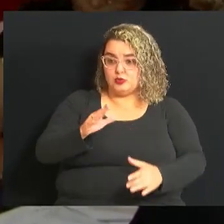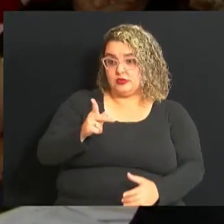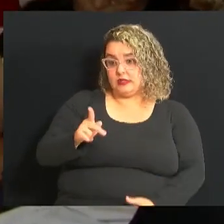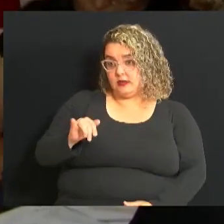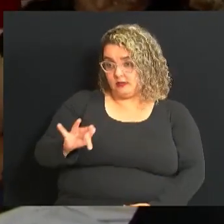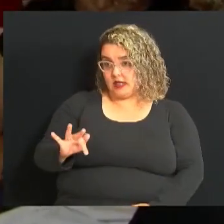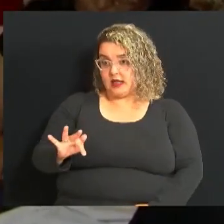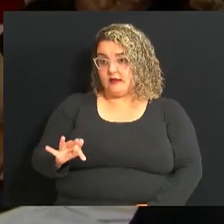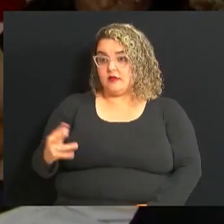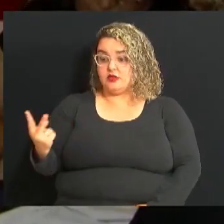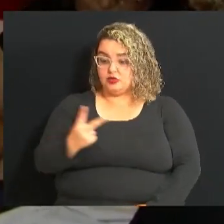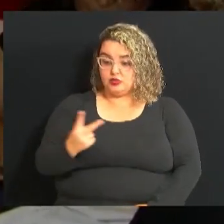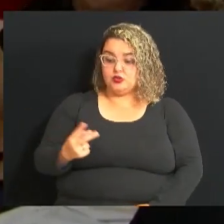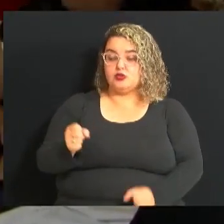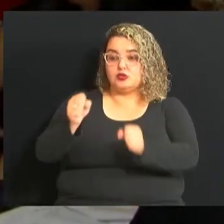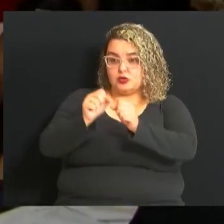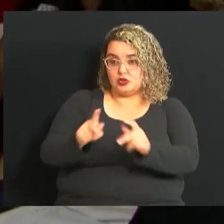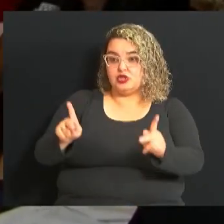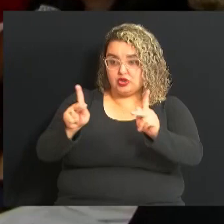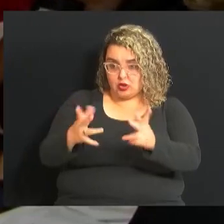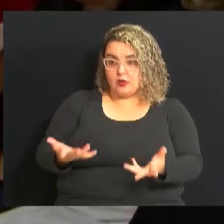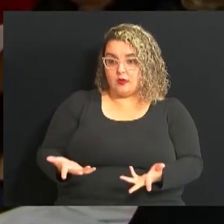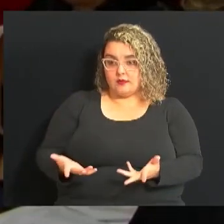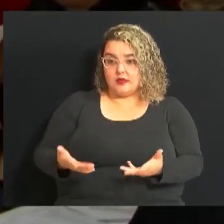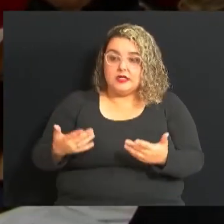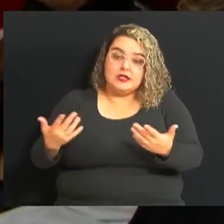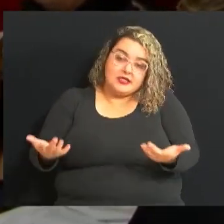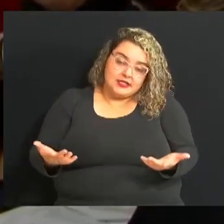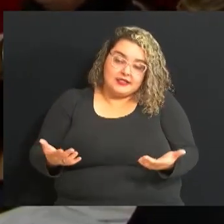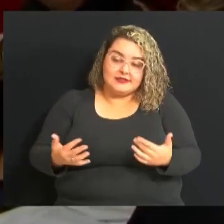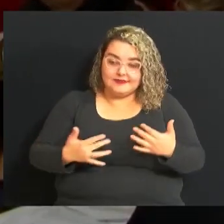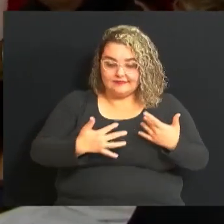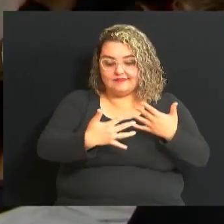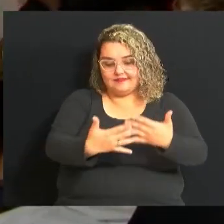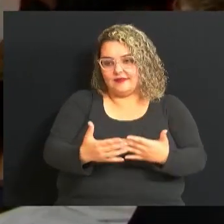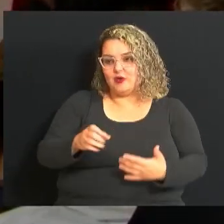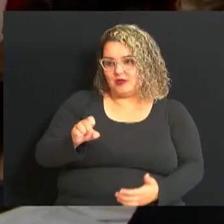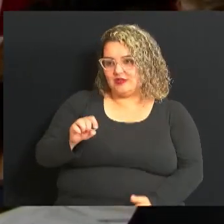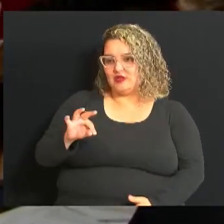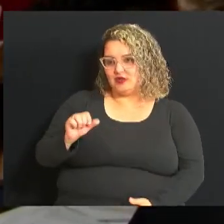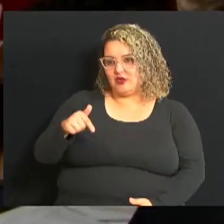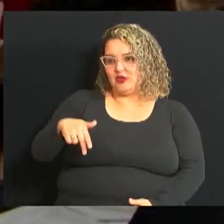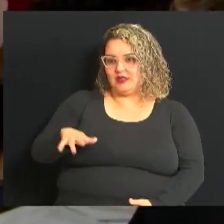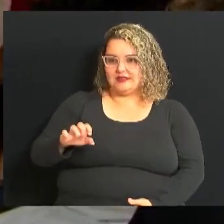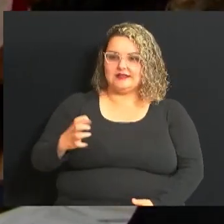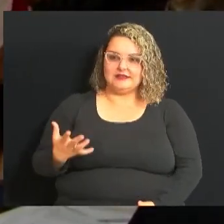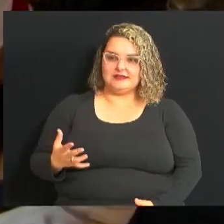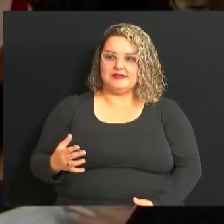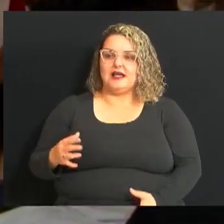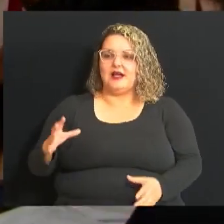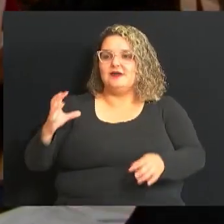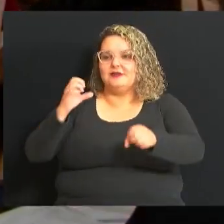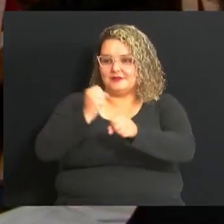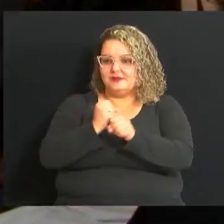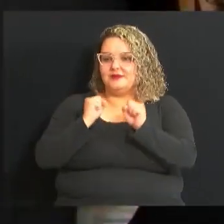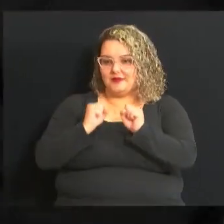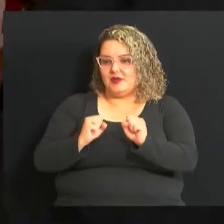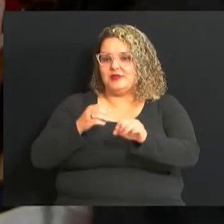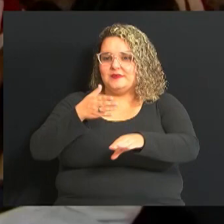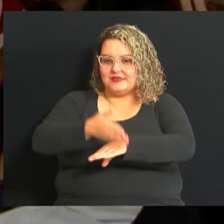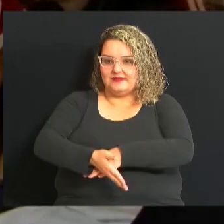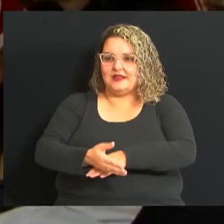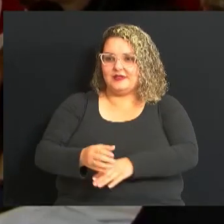nos 2 shoppings. E aí, enquanto durarem os estoques e as notas, você pode ir acumulando para participar do sorteio.